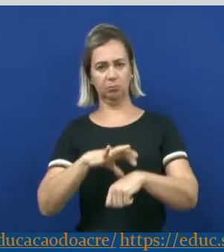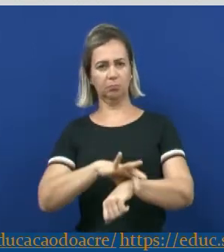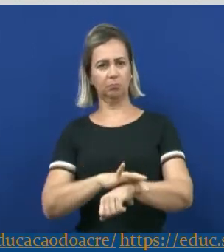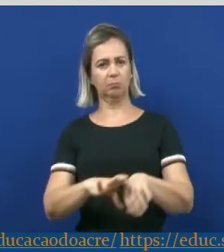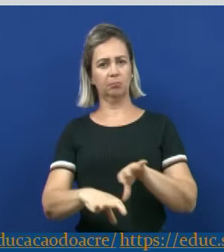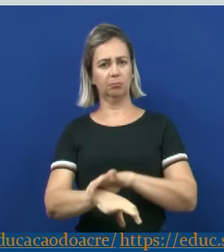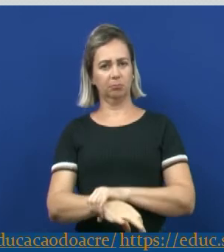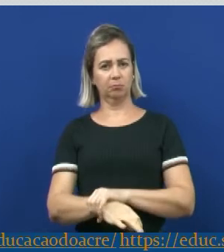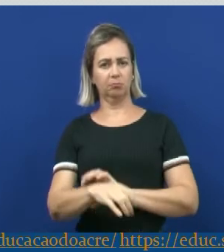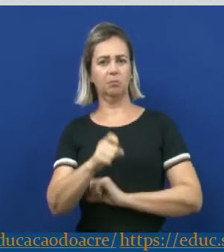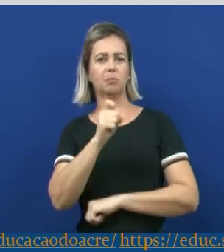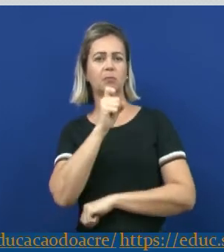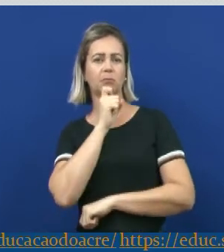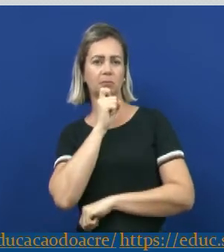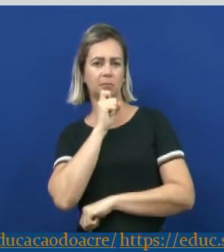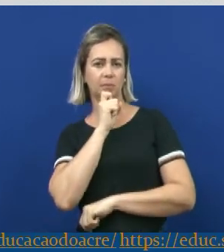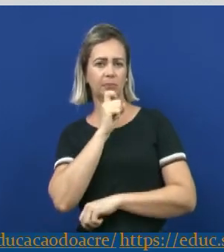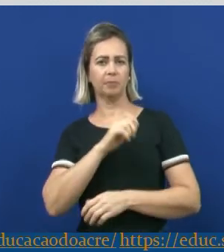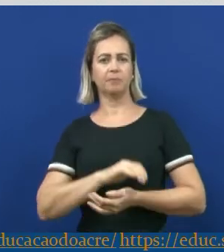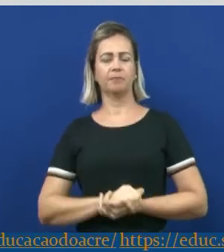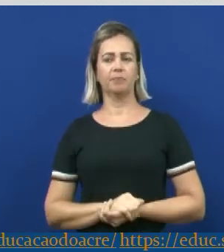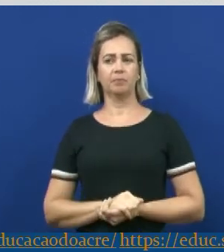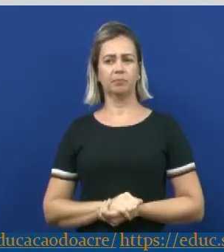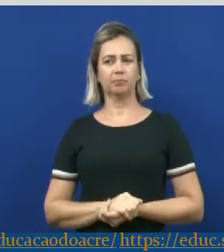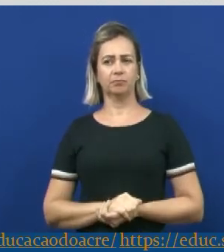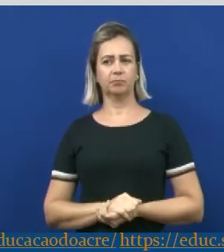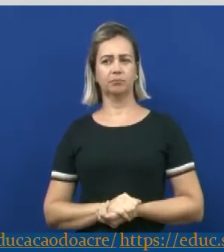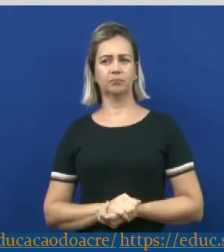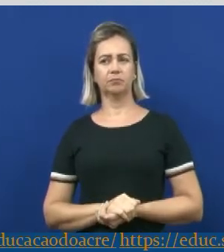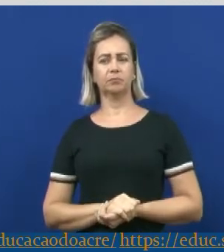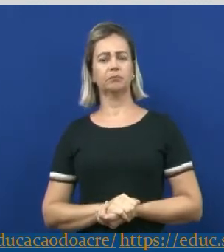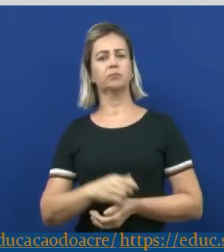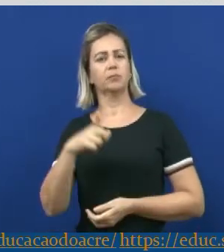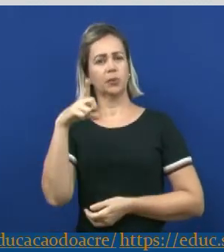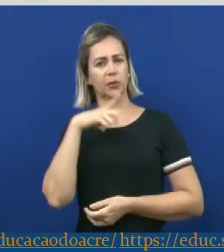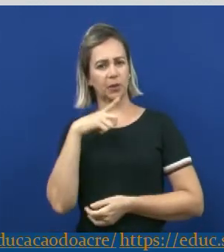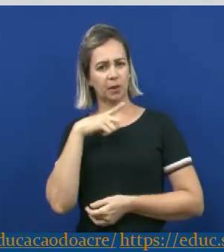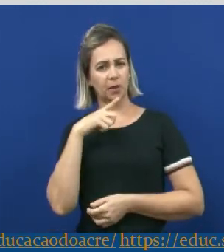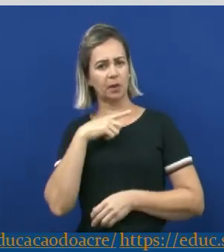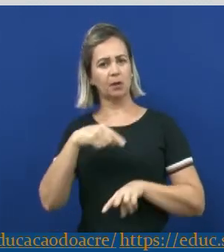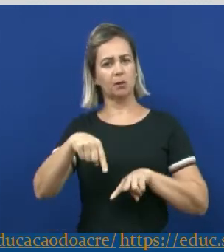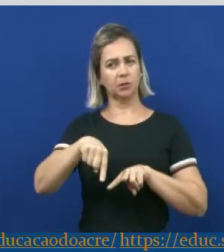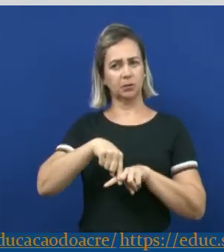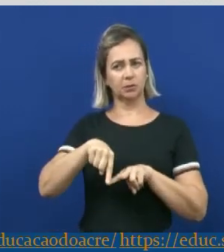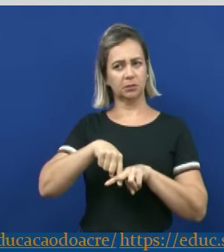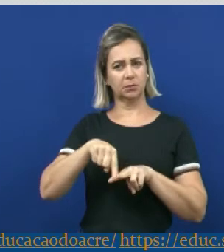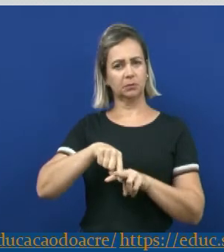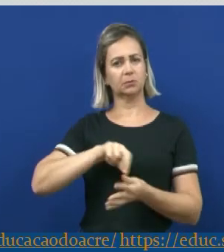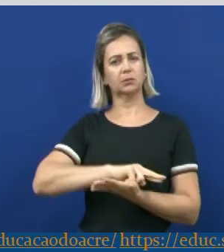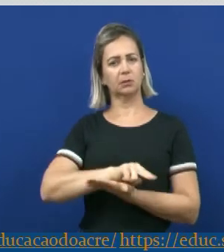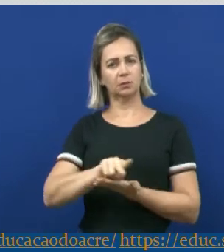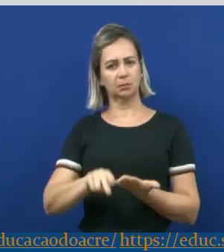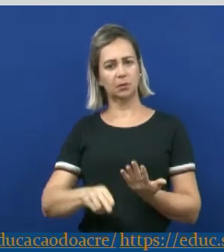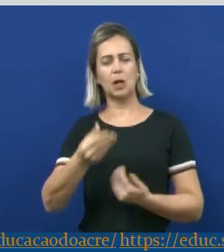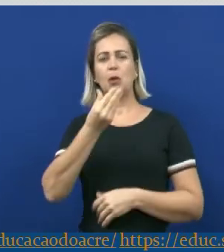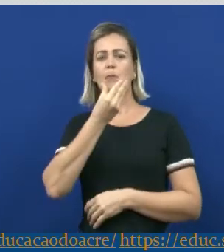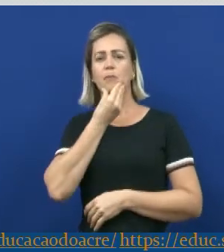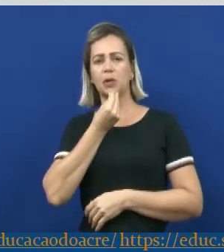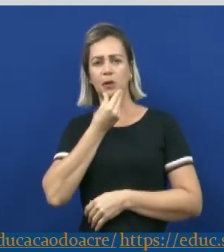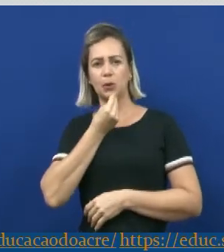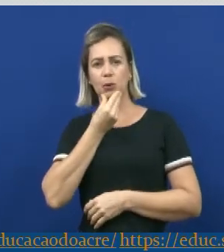diferente, ó. Chaqueta, certo? Lleva una chaqueta. Tenho umas sandálias, né? Lleva unas